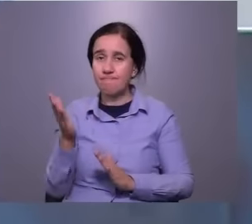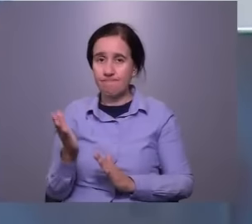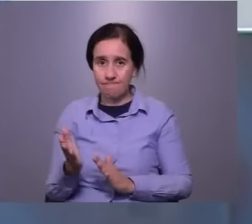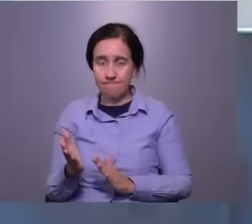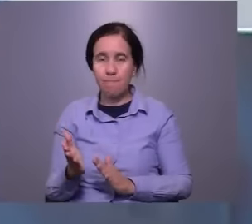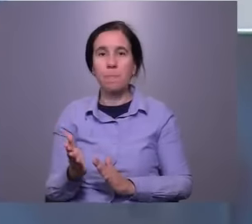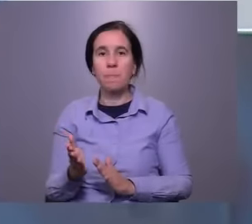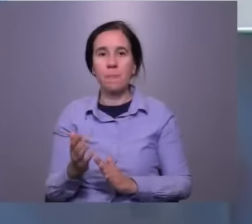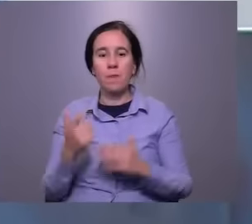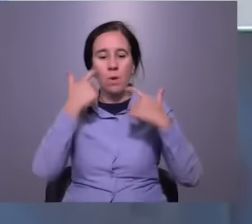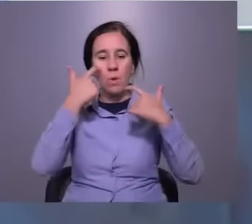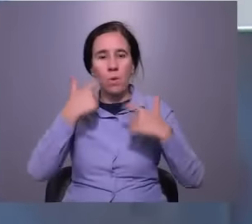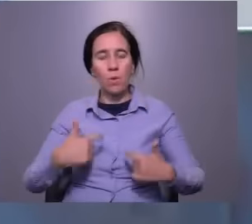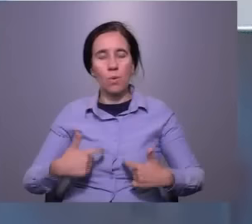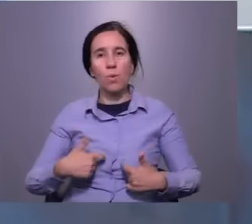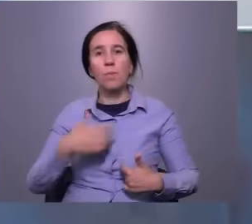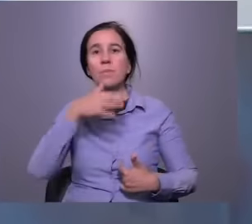nestes santos